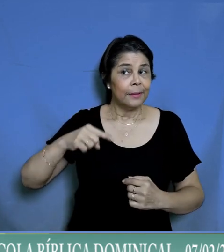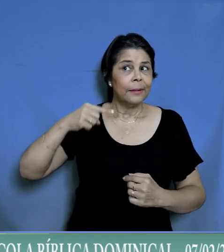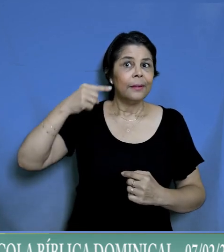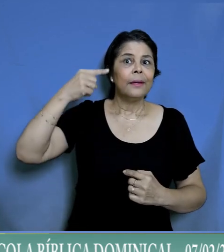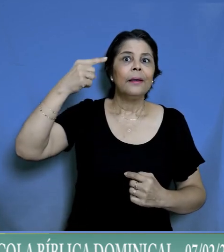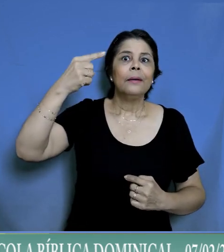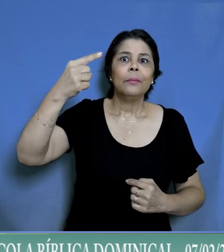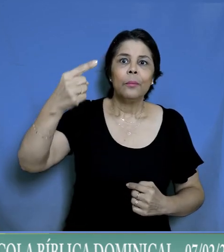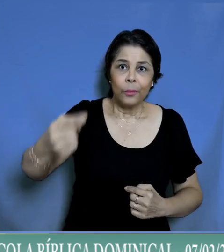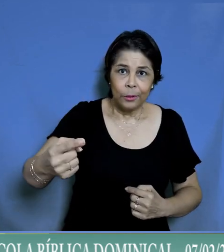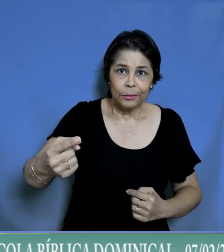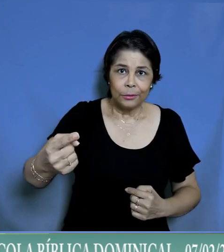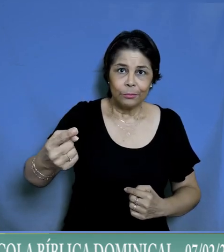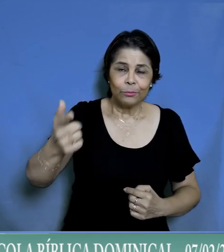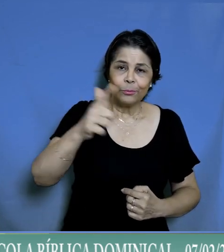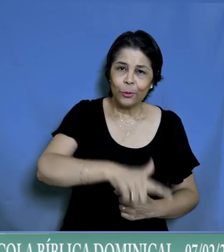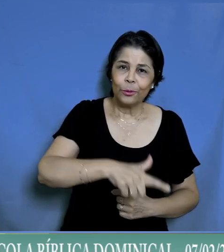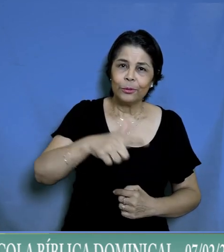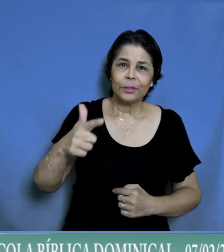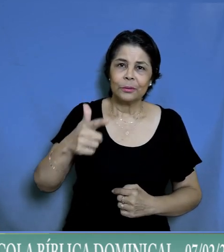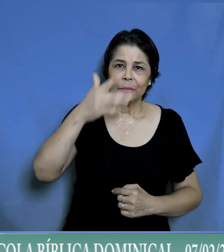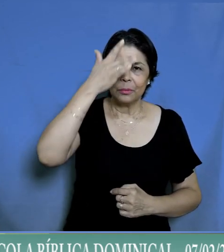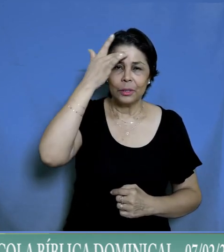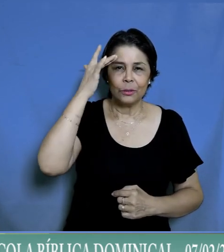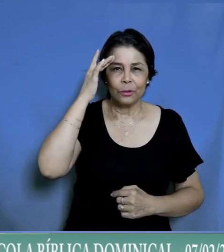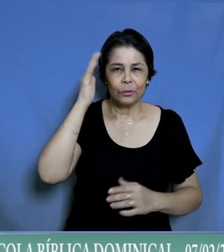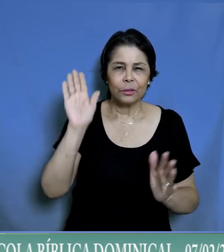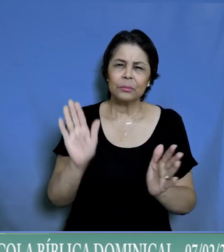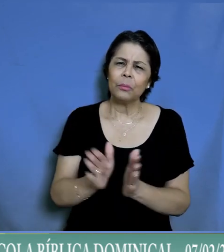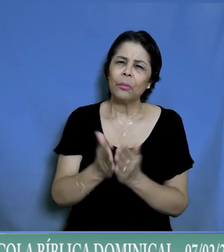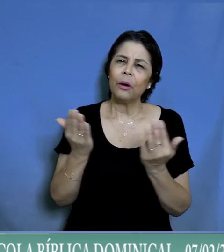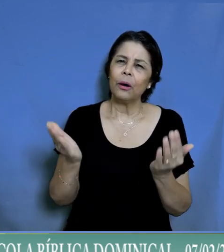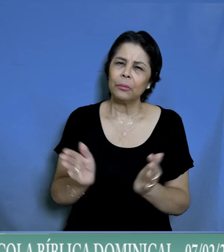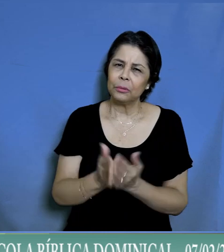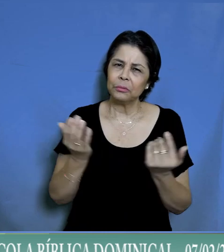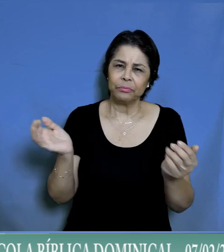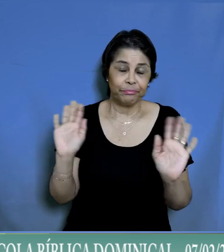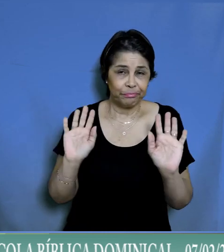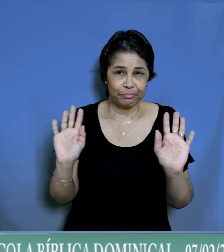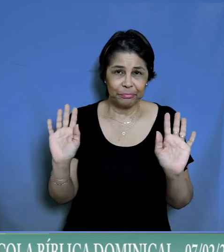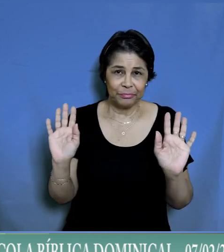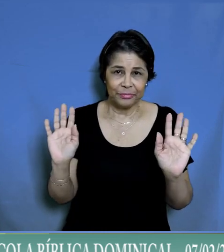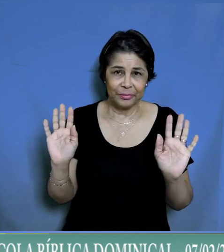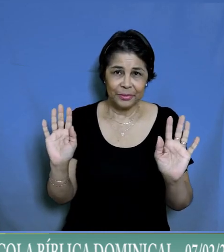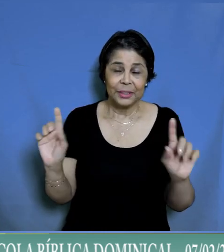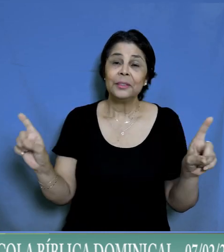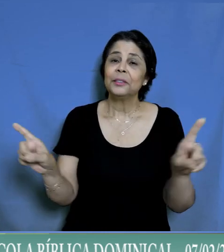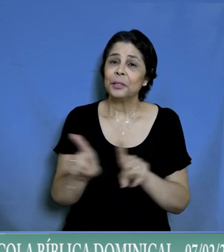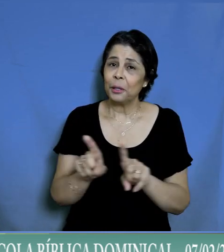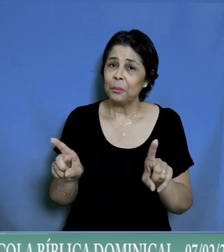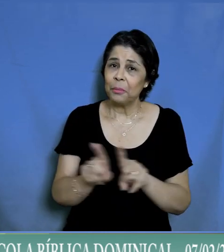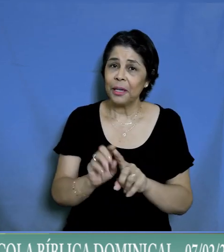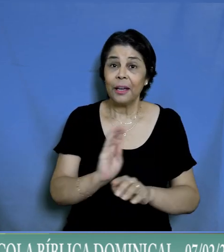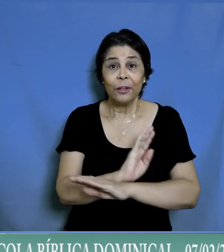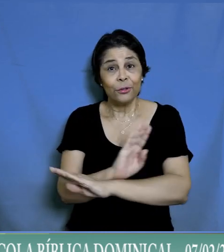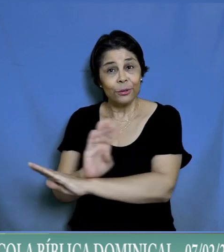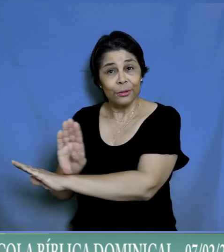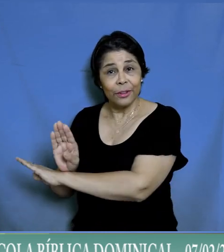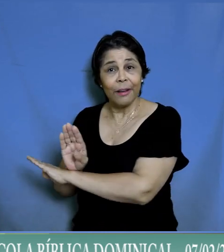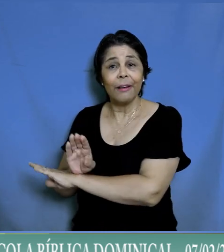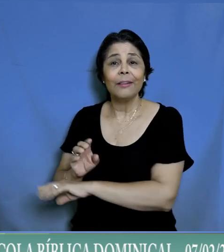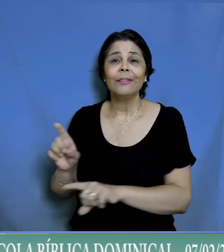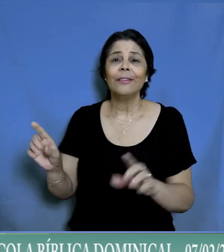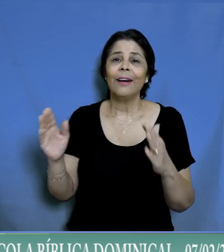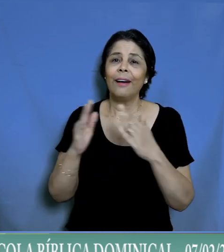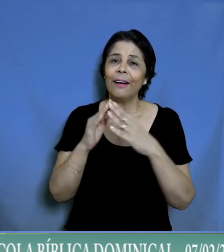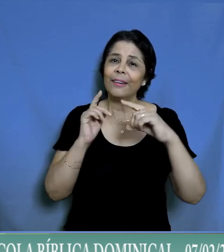ser previdentes, nós temos que fazer o que é bom para a família, e depois para a igreja, e depois para a cidade, e